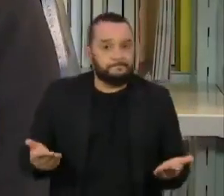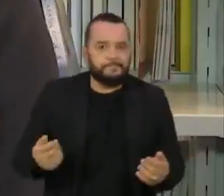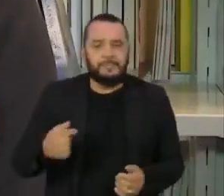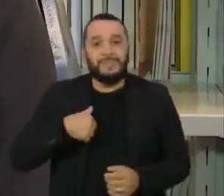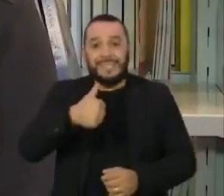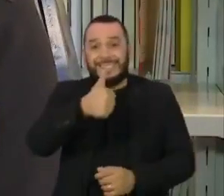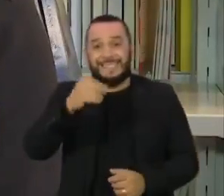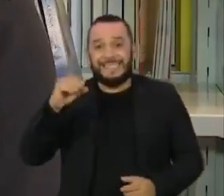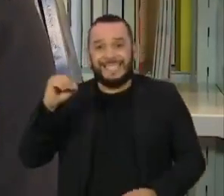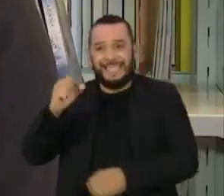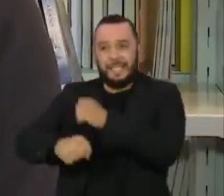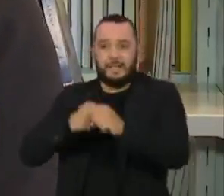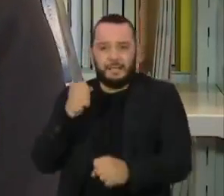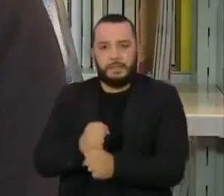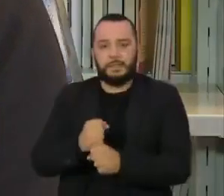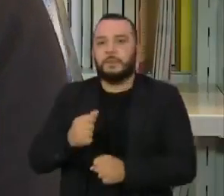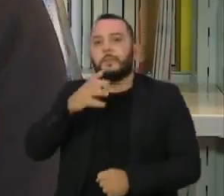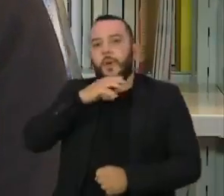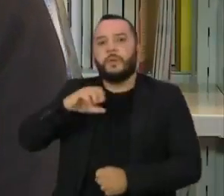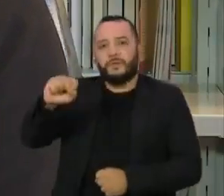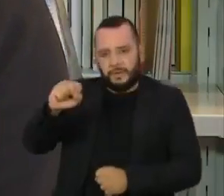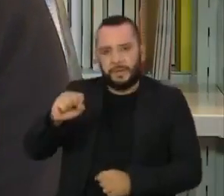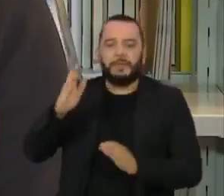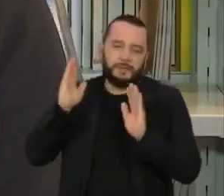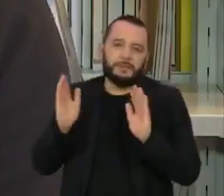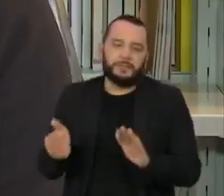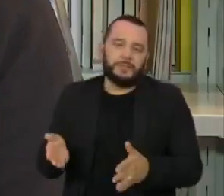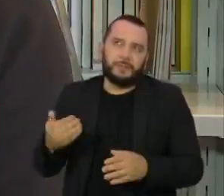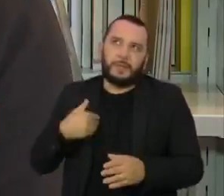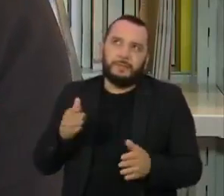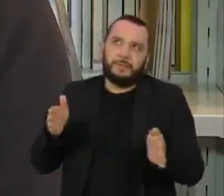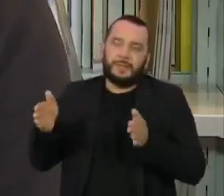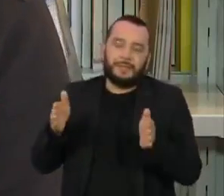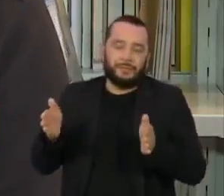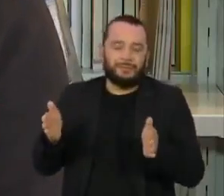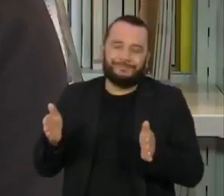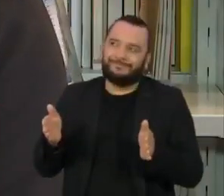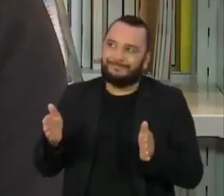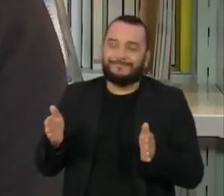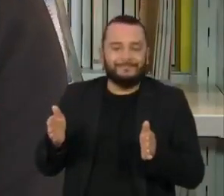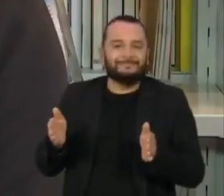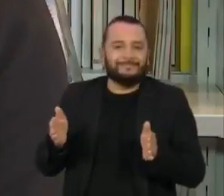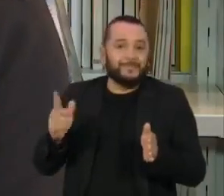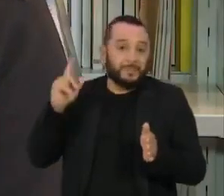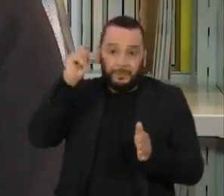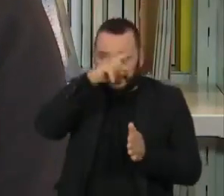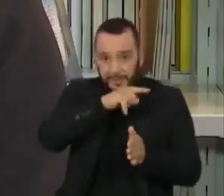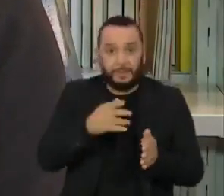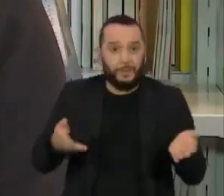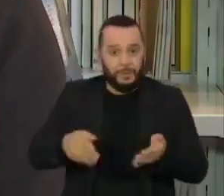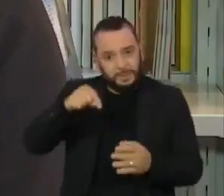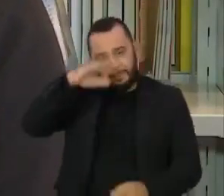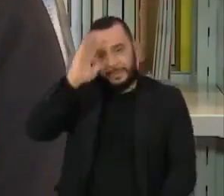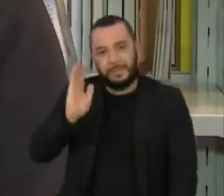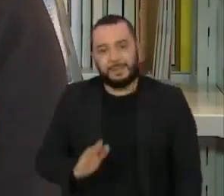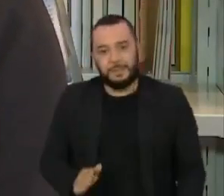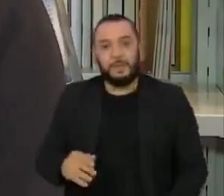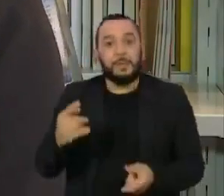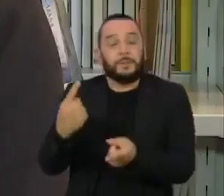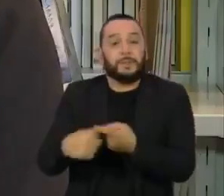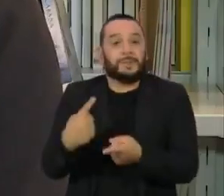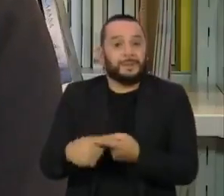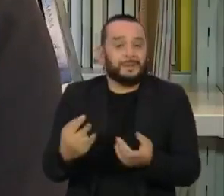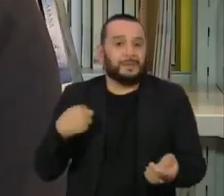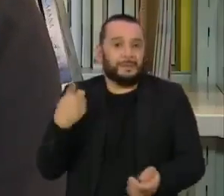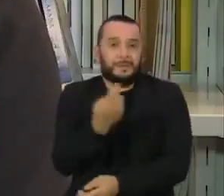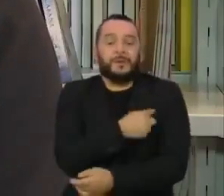do centenário de Paulo Freire se dê num momento tão difícil da vida do país, pois nesse momento nós